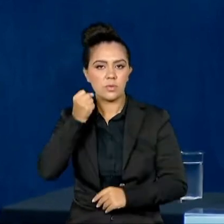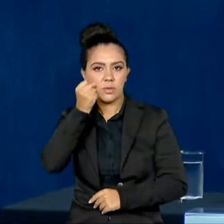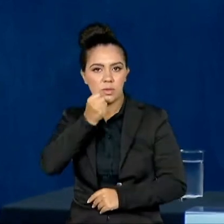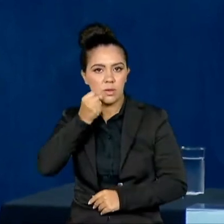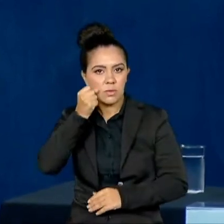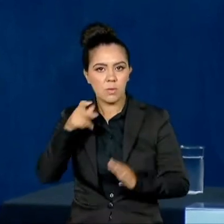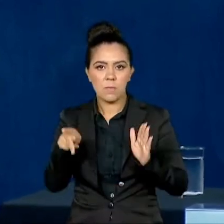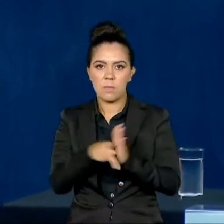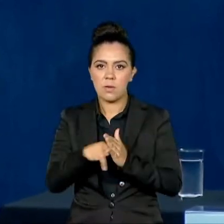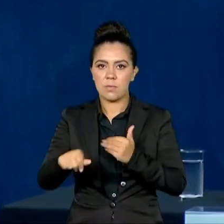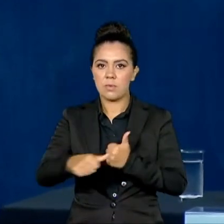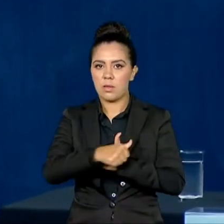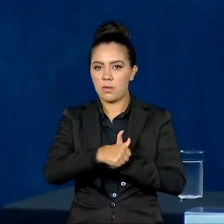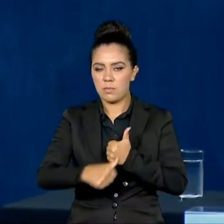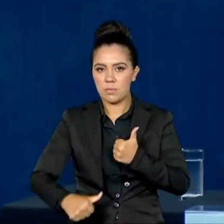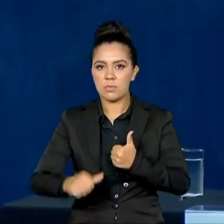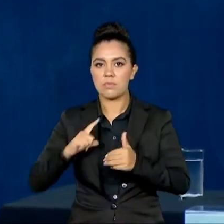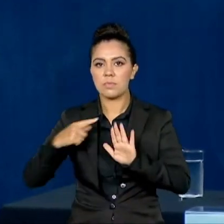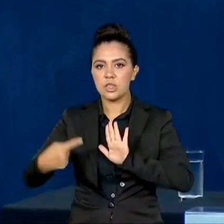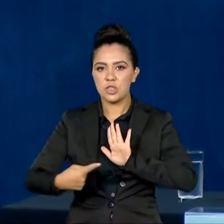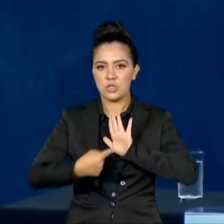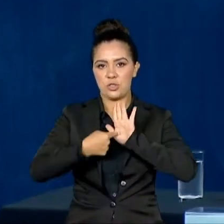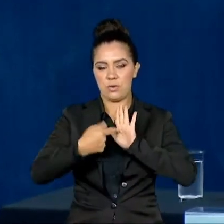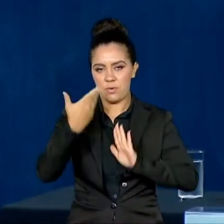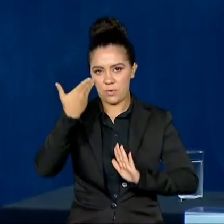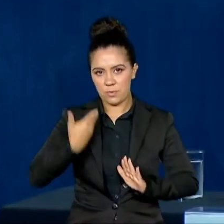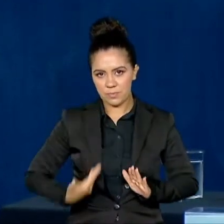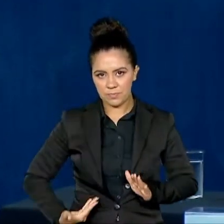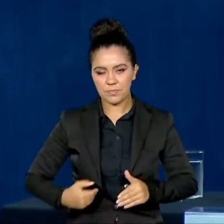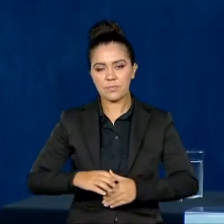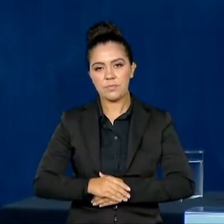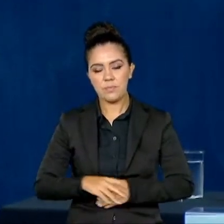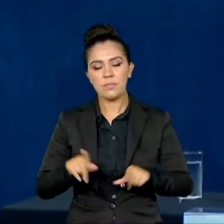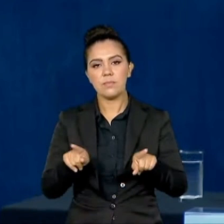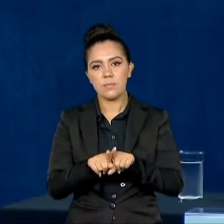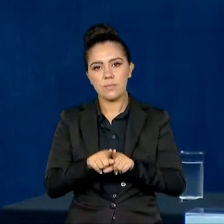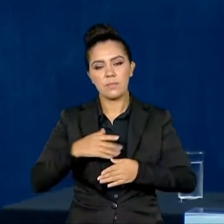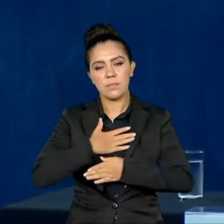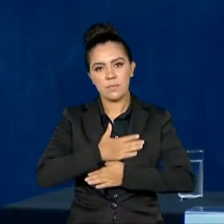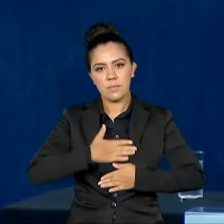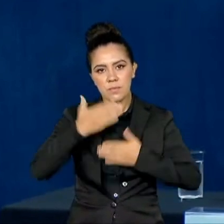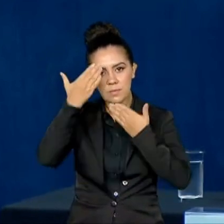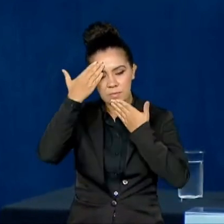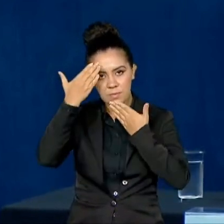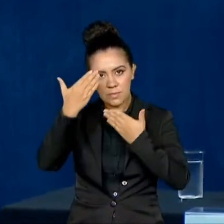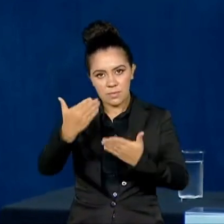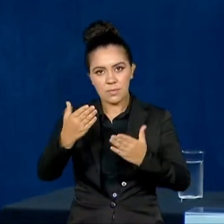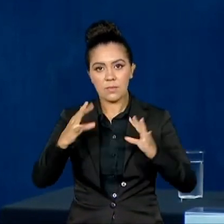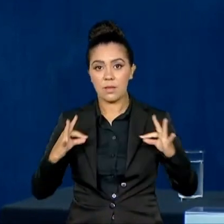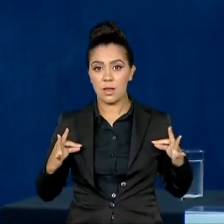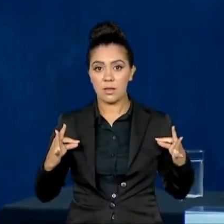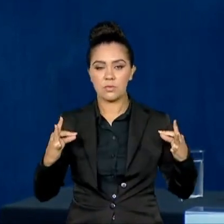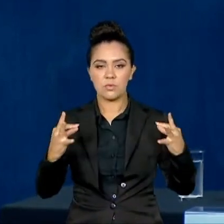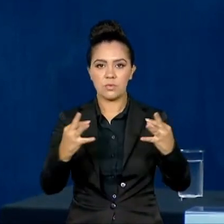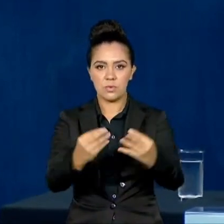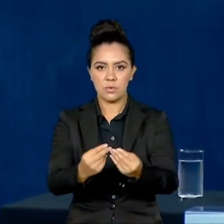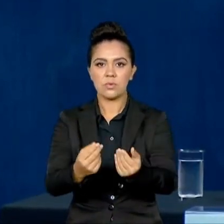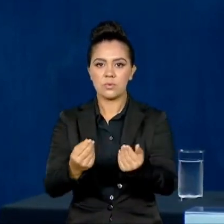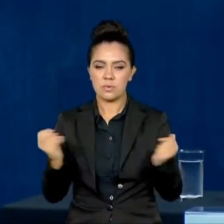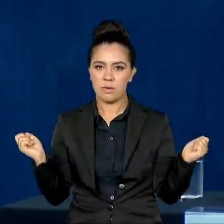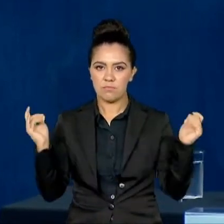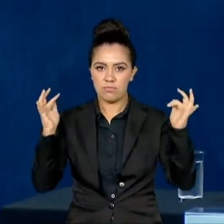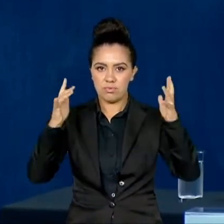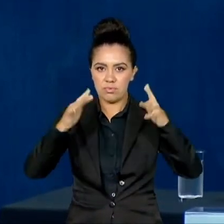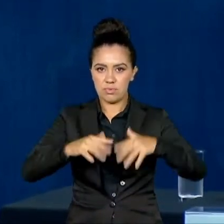à indicação que lhes foi submetida. Agradeço da mesma forma a todos os que acorreram a esta